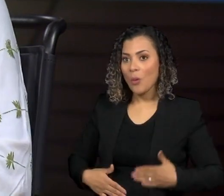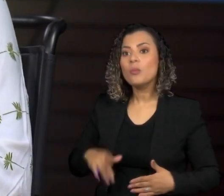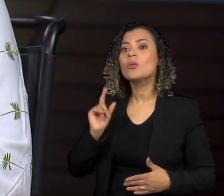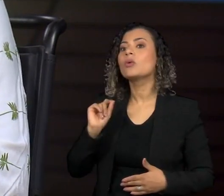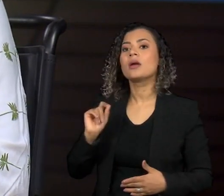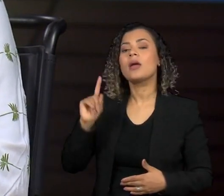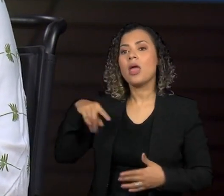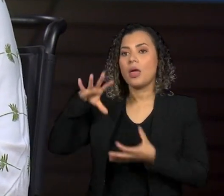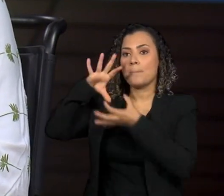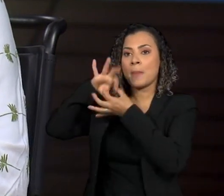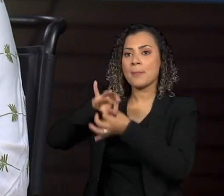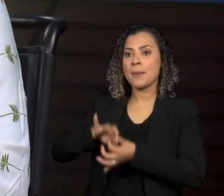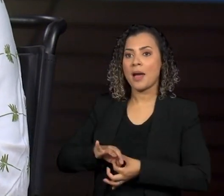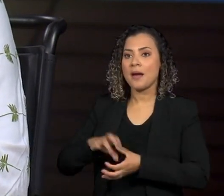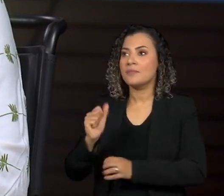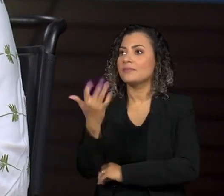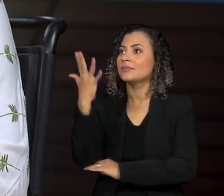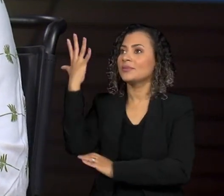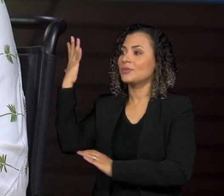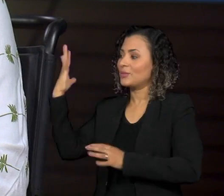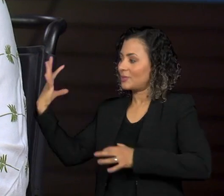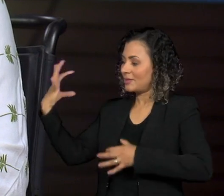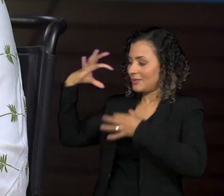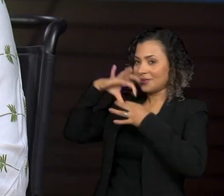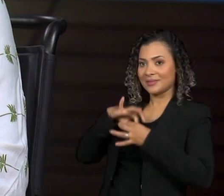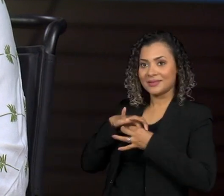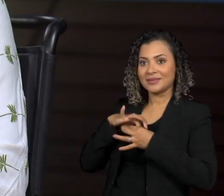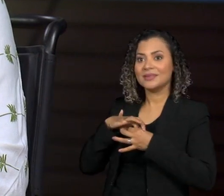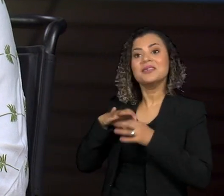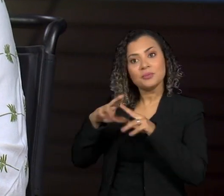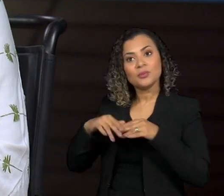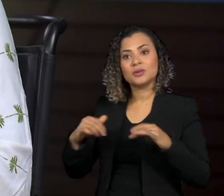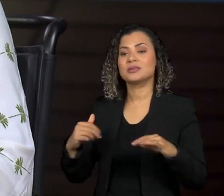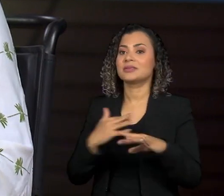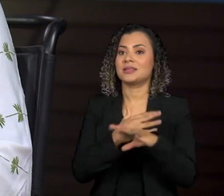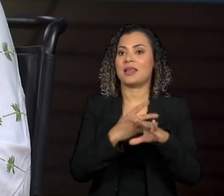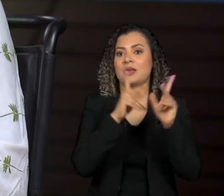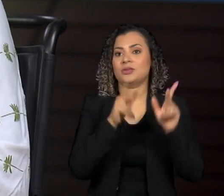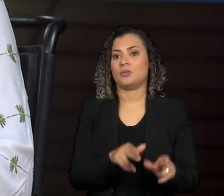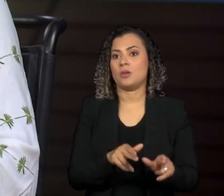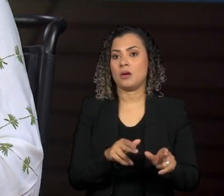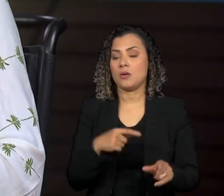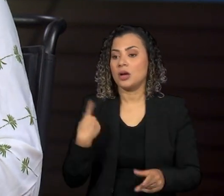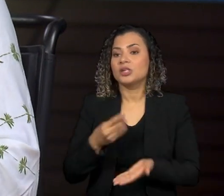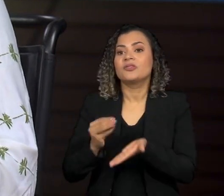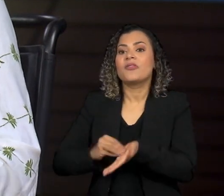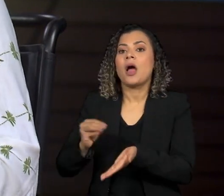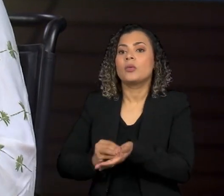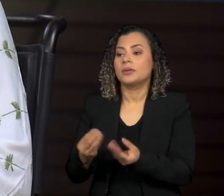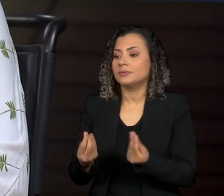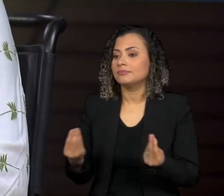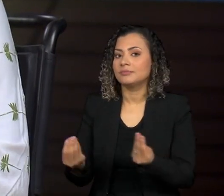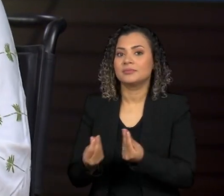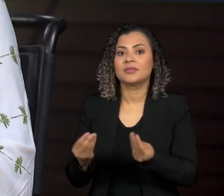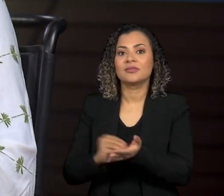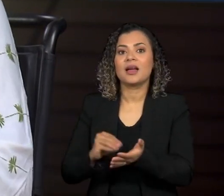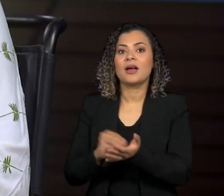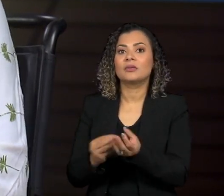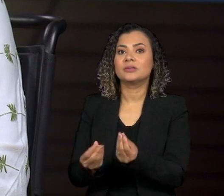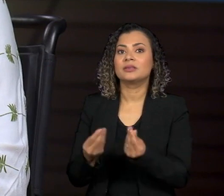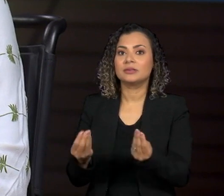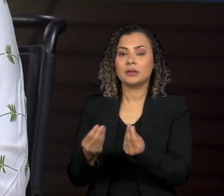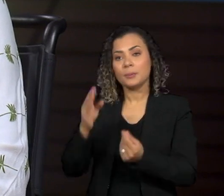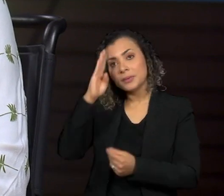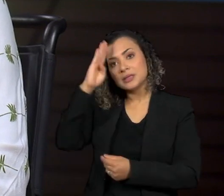grande ecossistema, né? A cidade é assim. Então, eu acho que o que a gente sentiu falta, um dos pontos, talvez o único